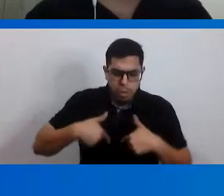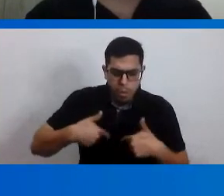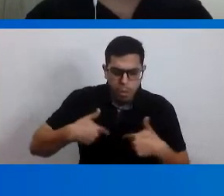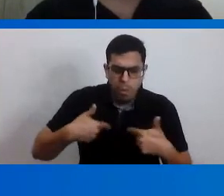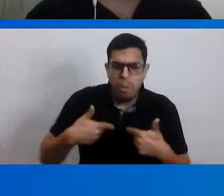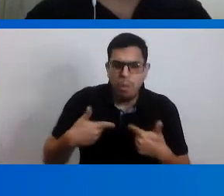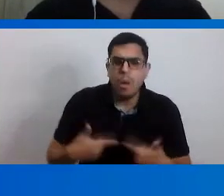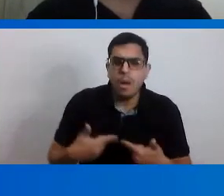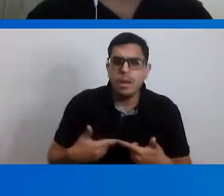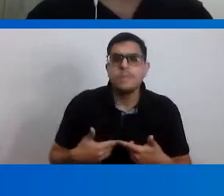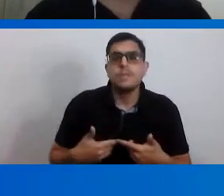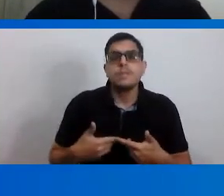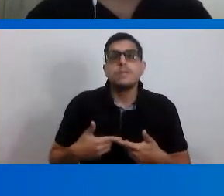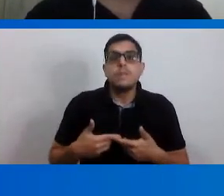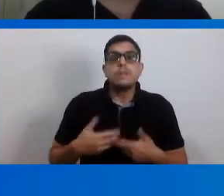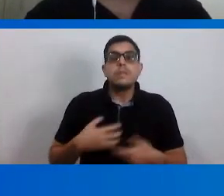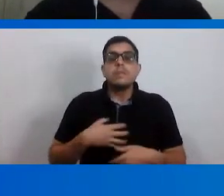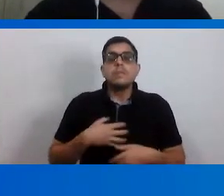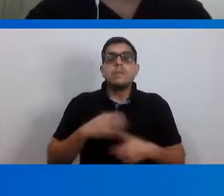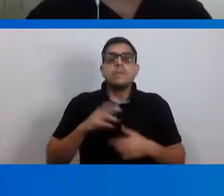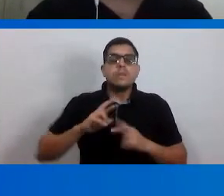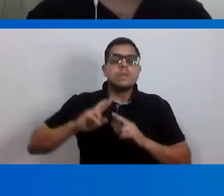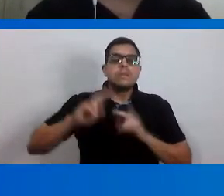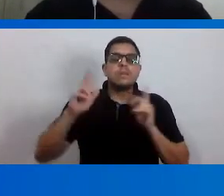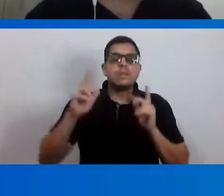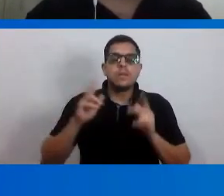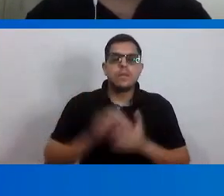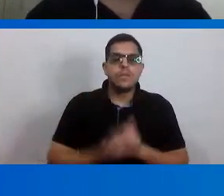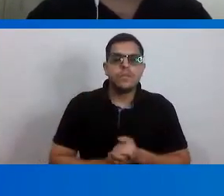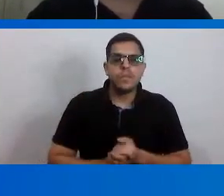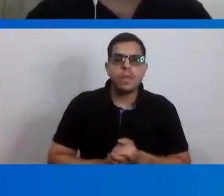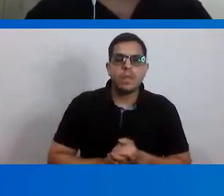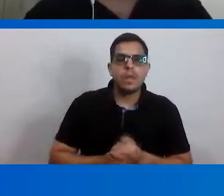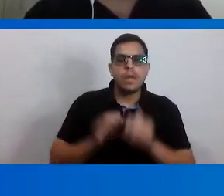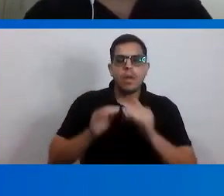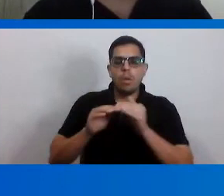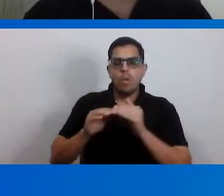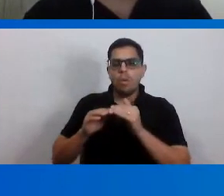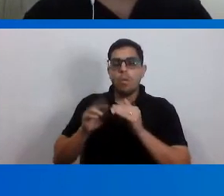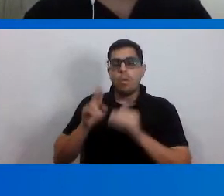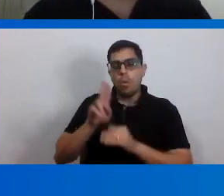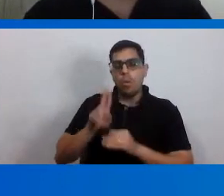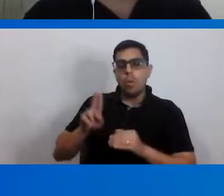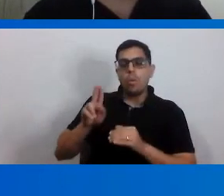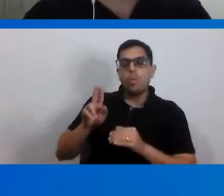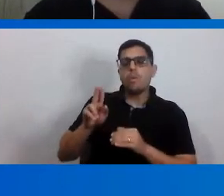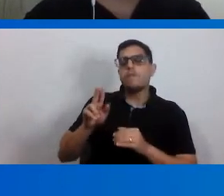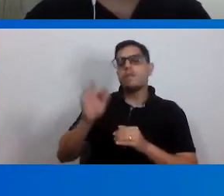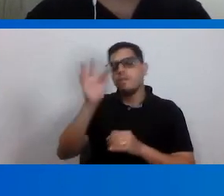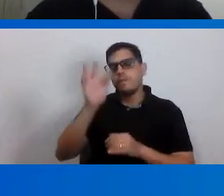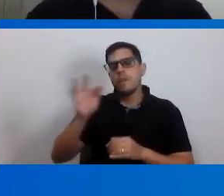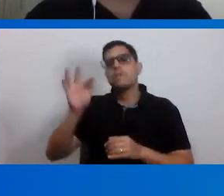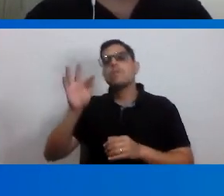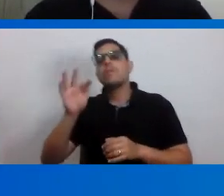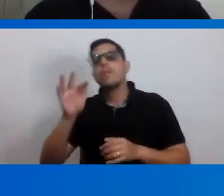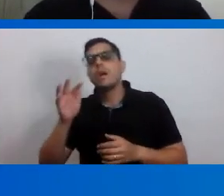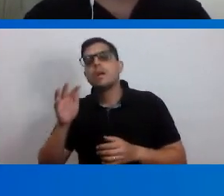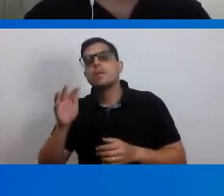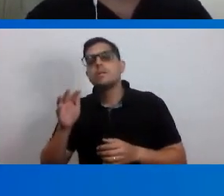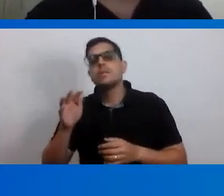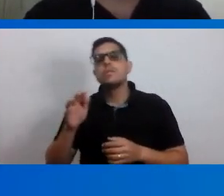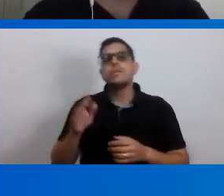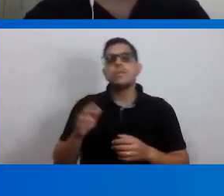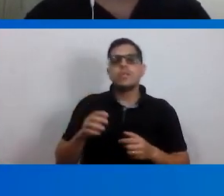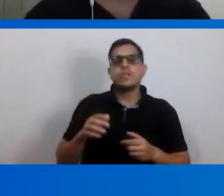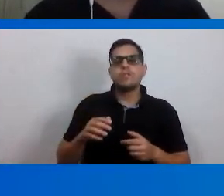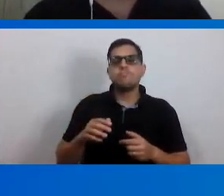do potencial dos professores principalmente né As instituições tentando oportunizar esses professores as suas